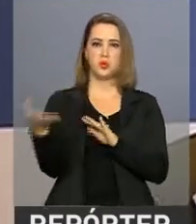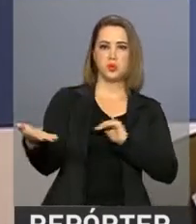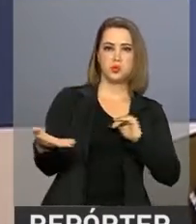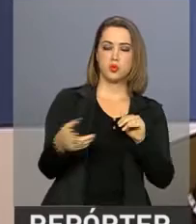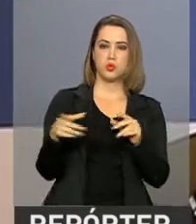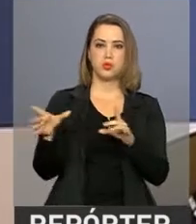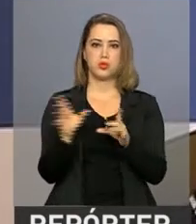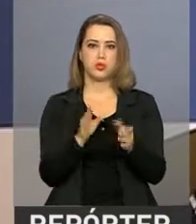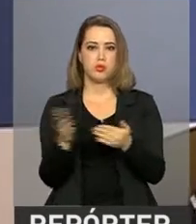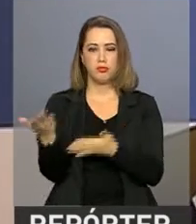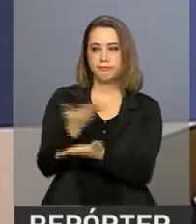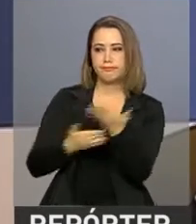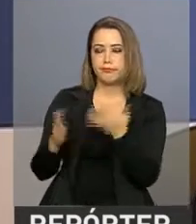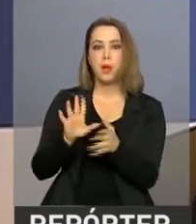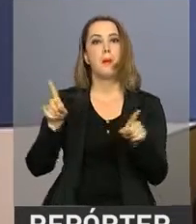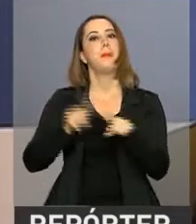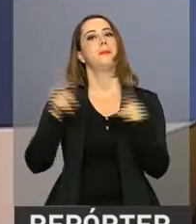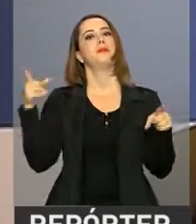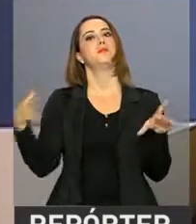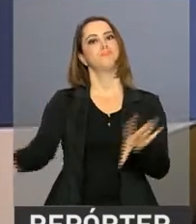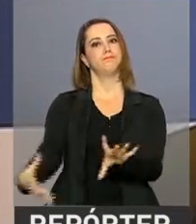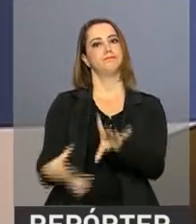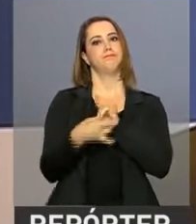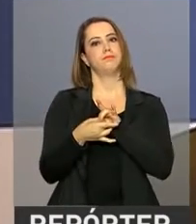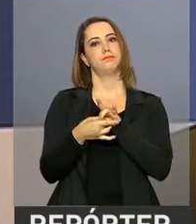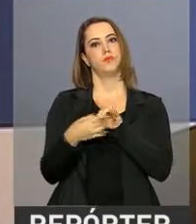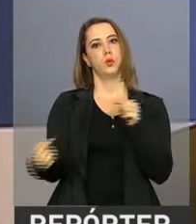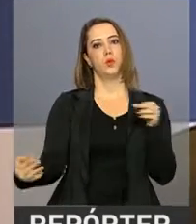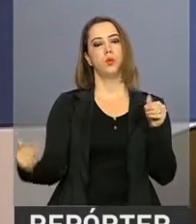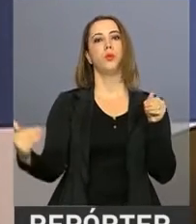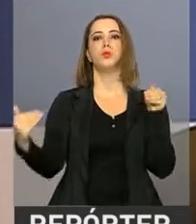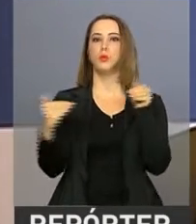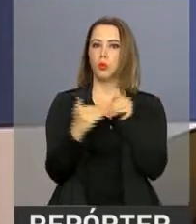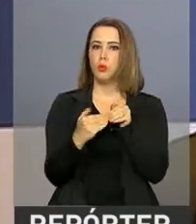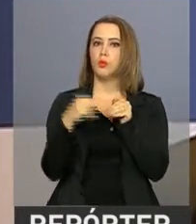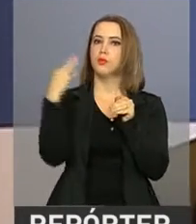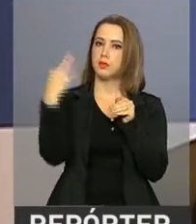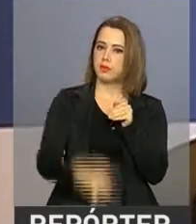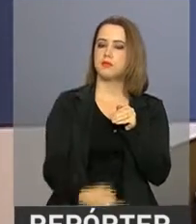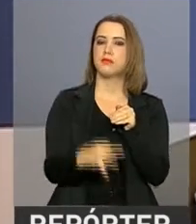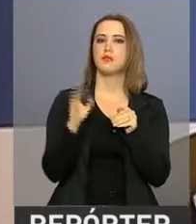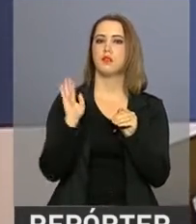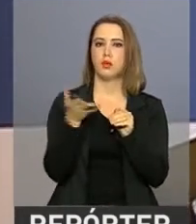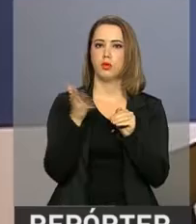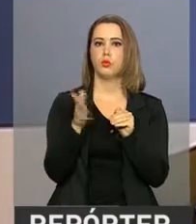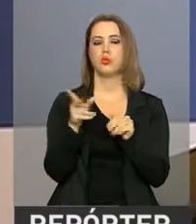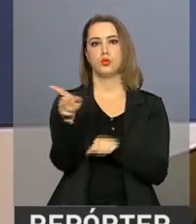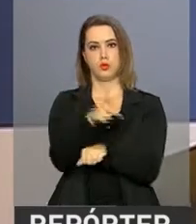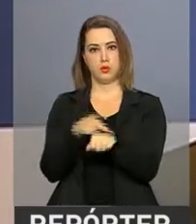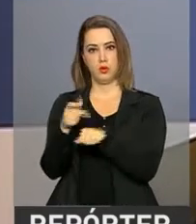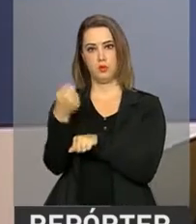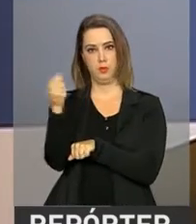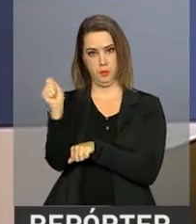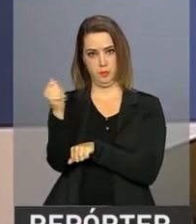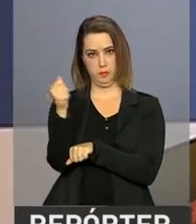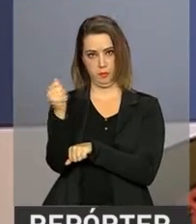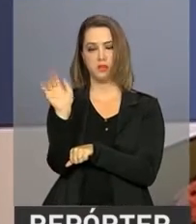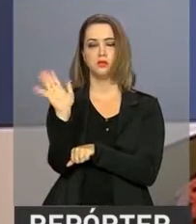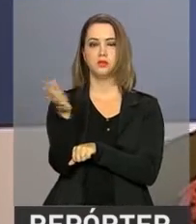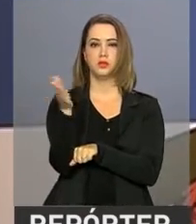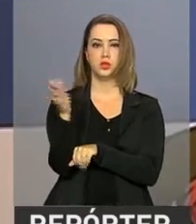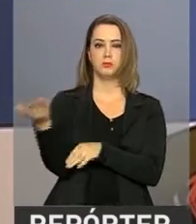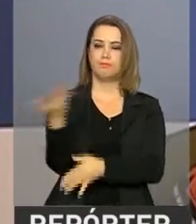o acordo de uma forma muito clara é o acordo com a gente foi negociado e fechado já no final do mês passado nós